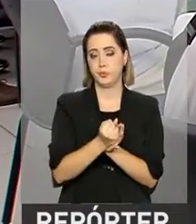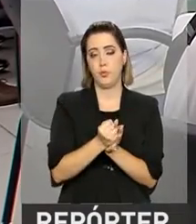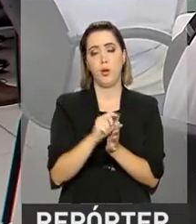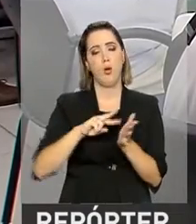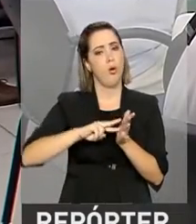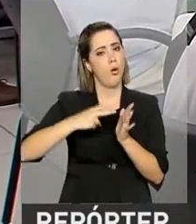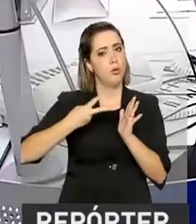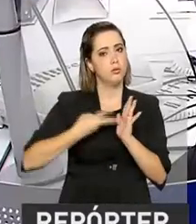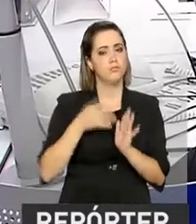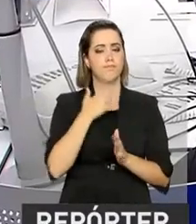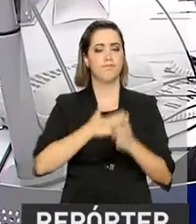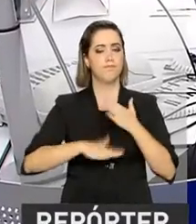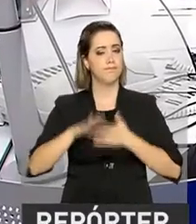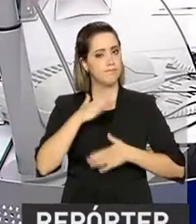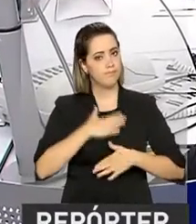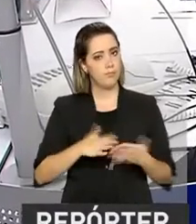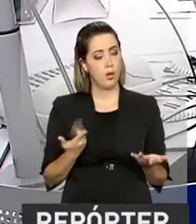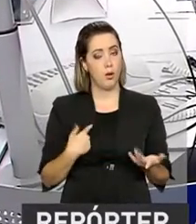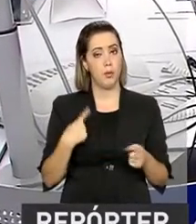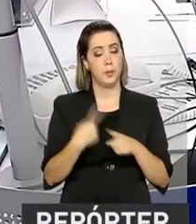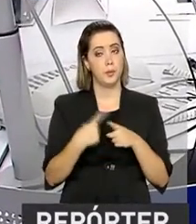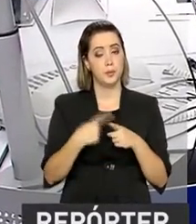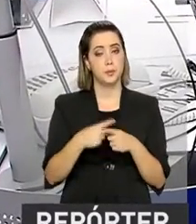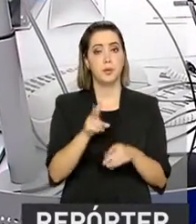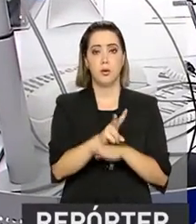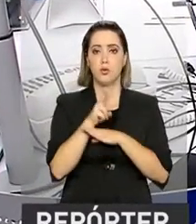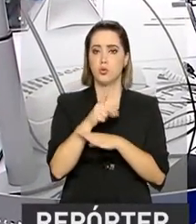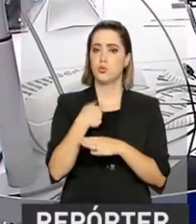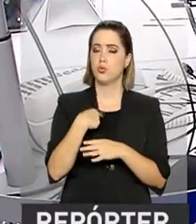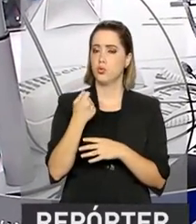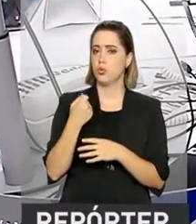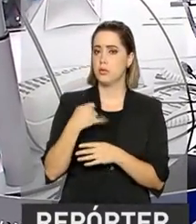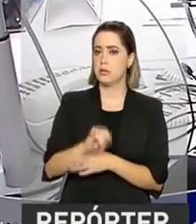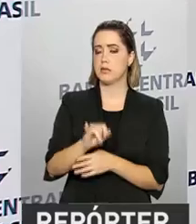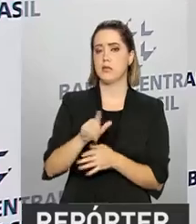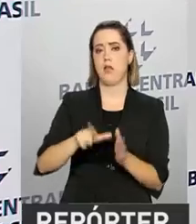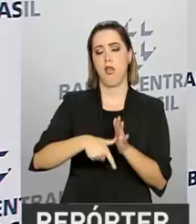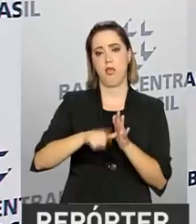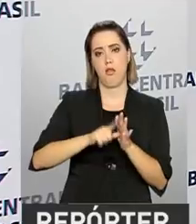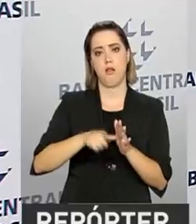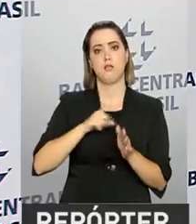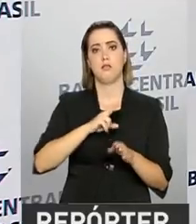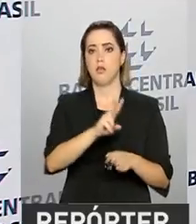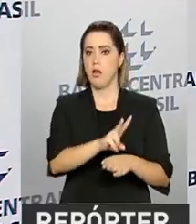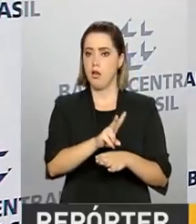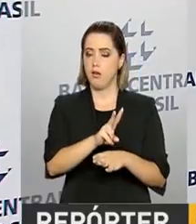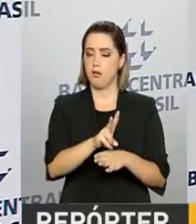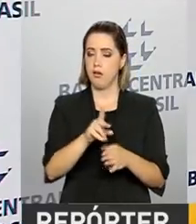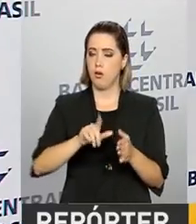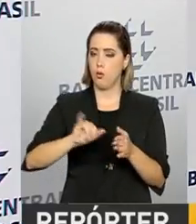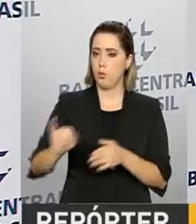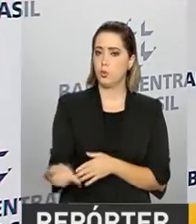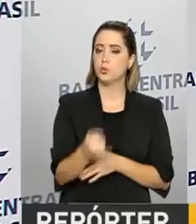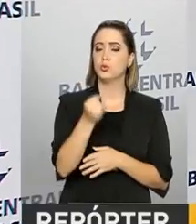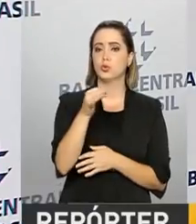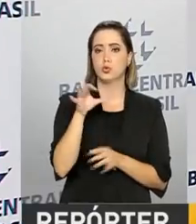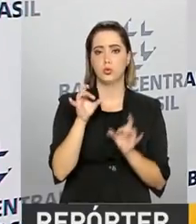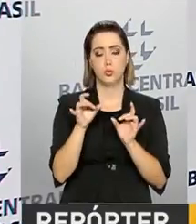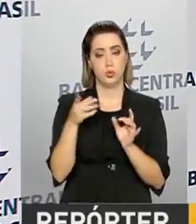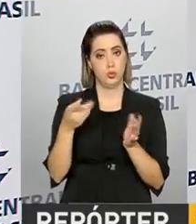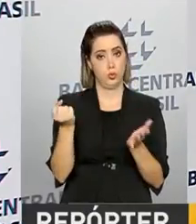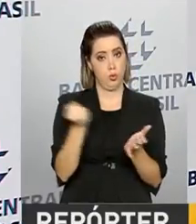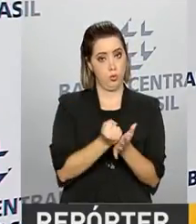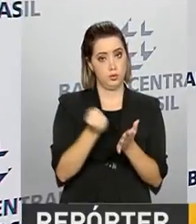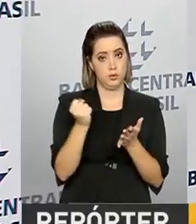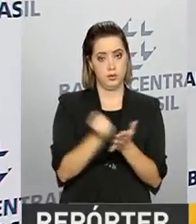pegar um empréstimo no banco, já que ele vai saber direitinho o que pagar no caso de atraso. Se você tem no próprio contrato prevendo que